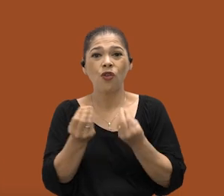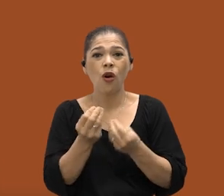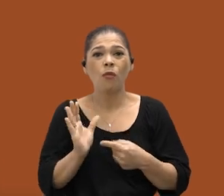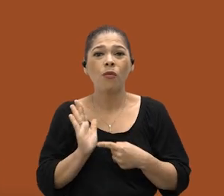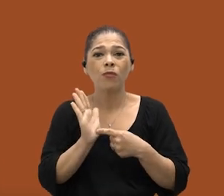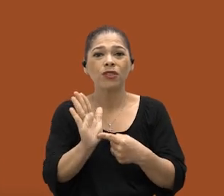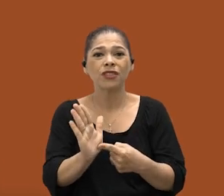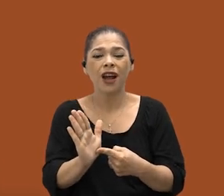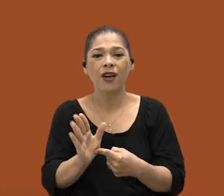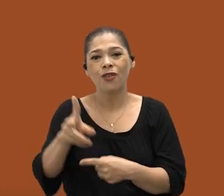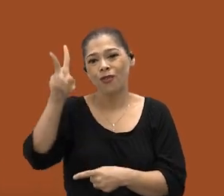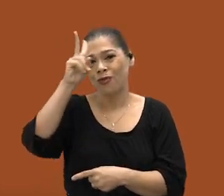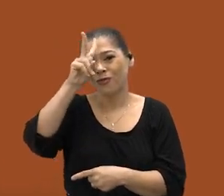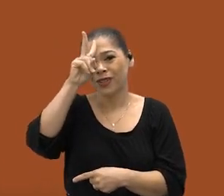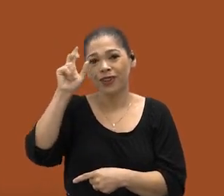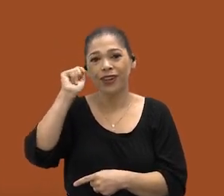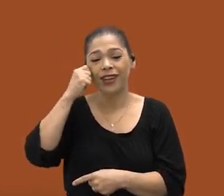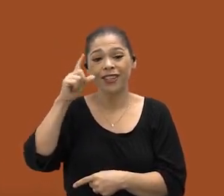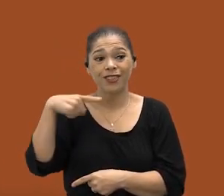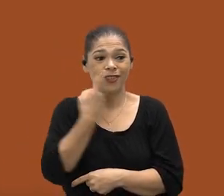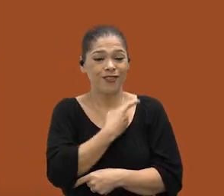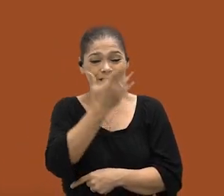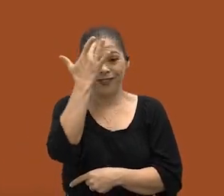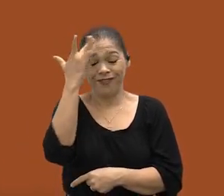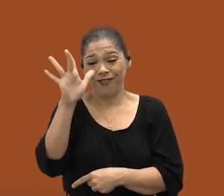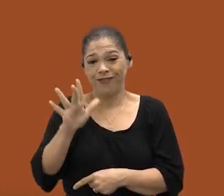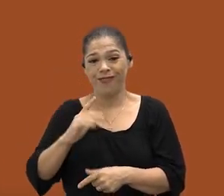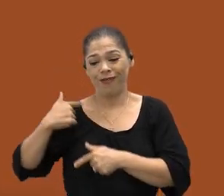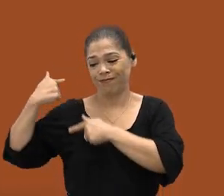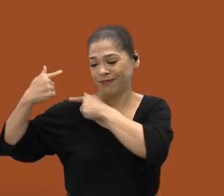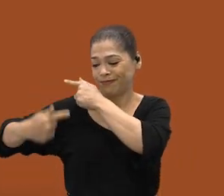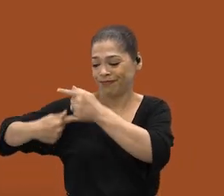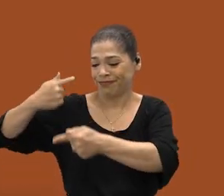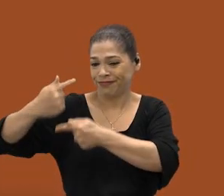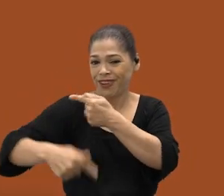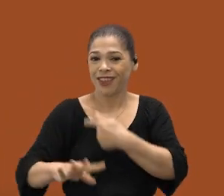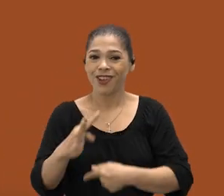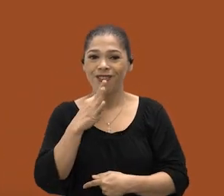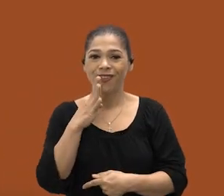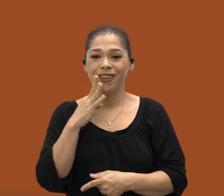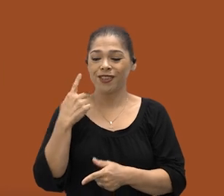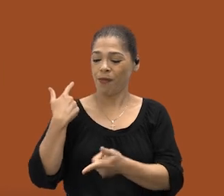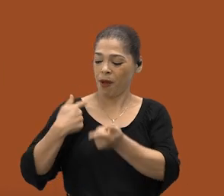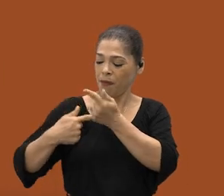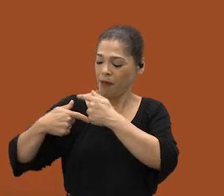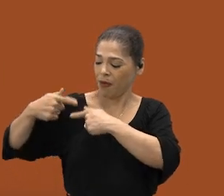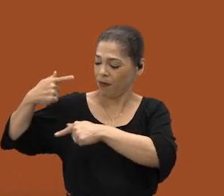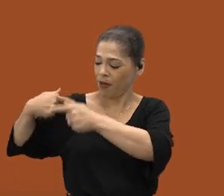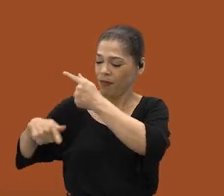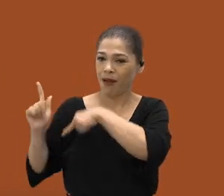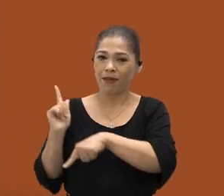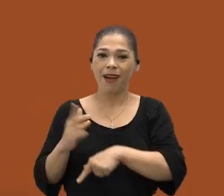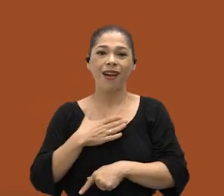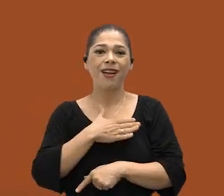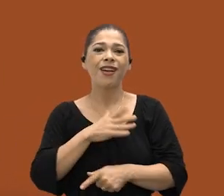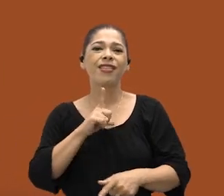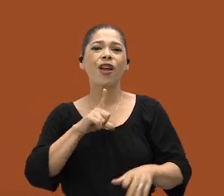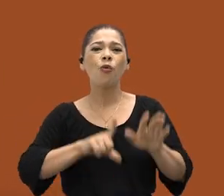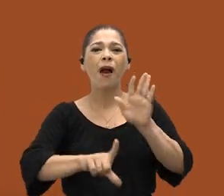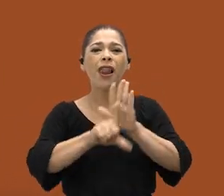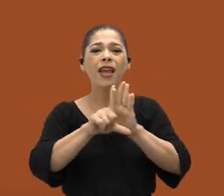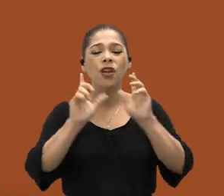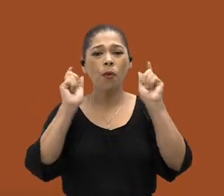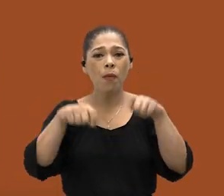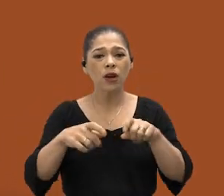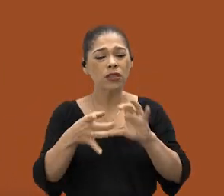resgatar uma história negra se nós não sabemos De onde nós viemos e aí vem se a gente não sabe de onde nós viemos eu adoro que você tem